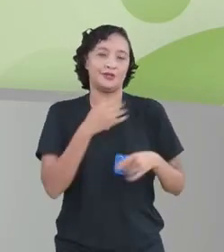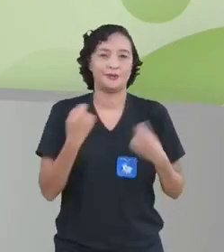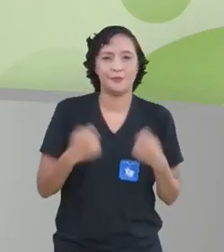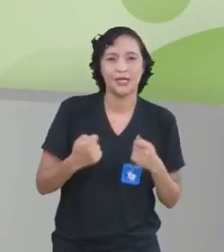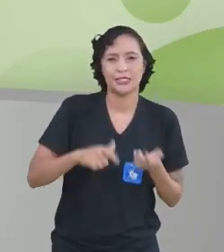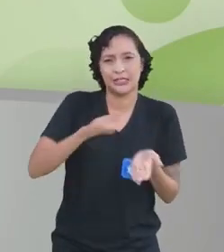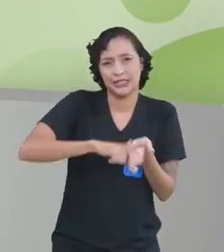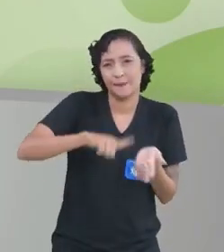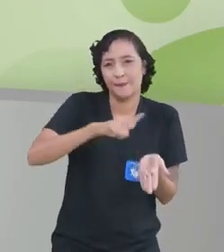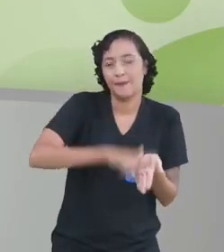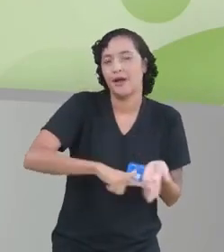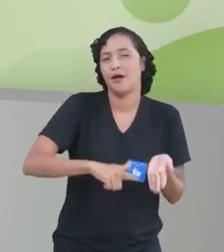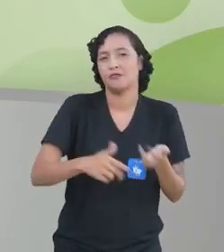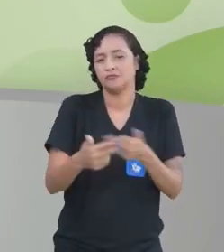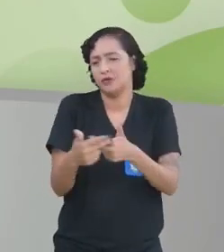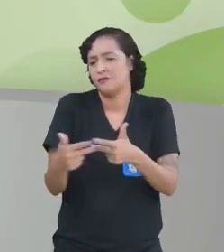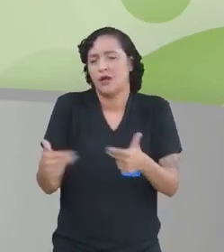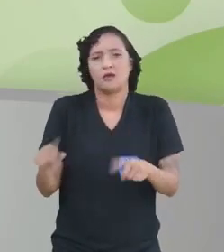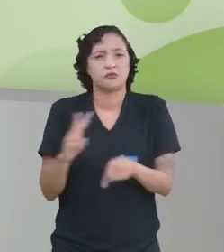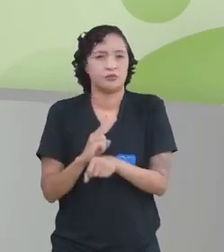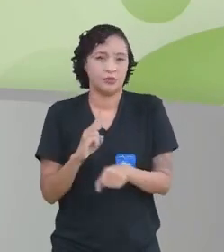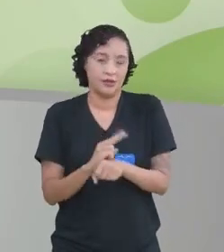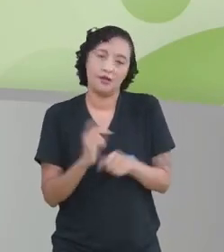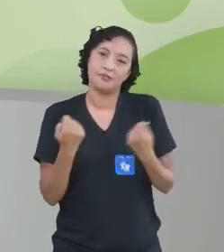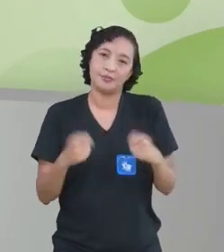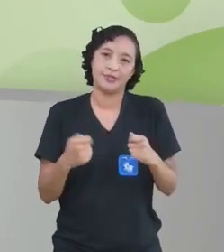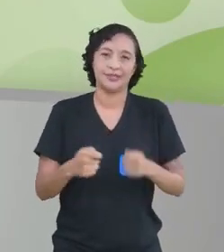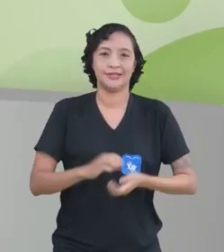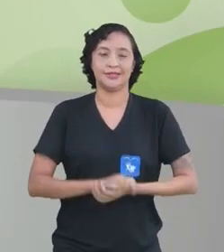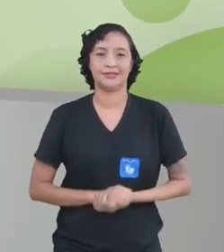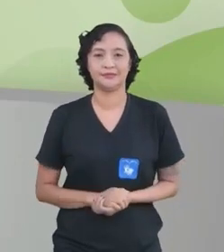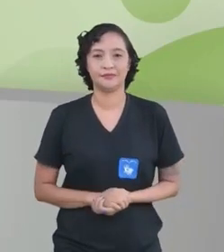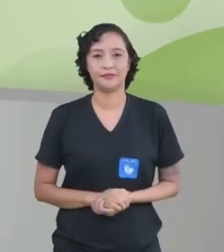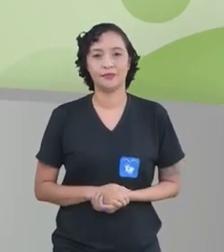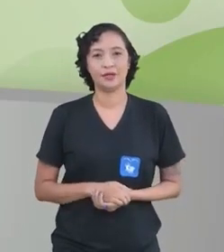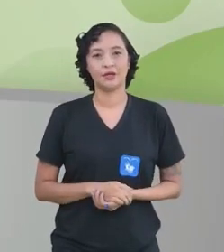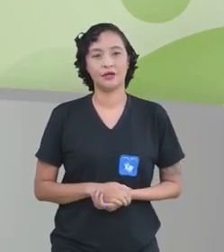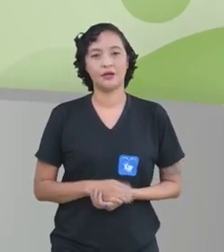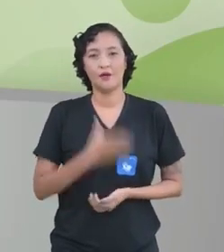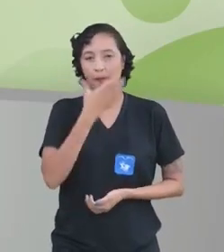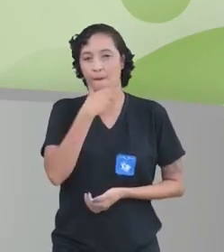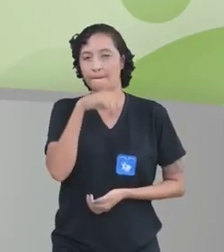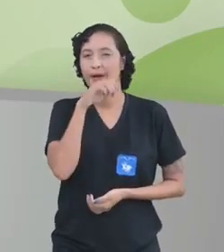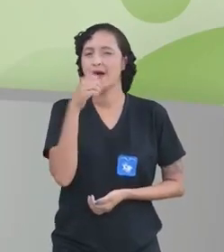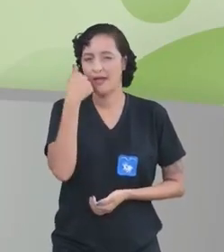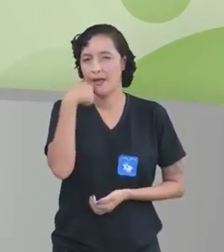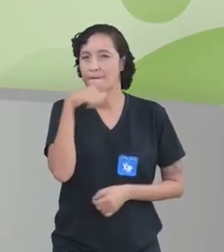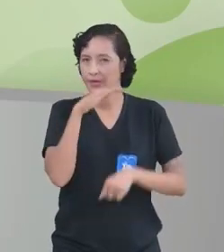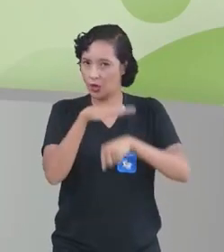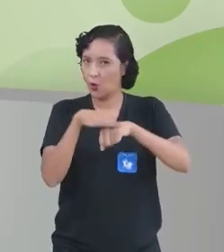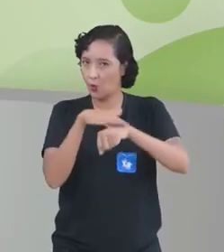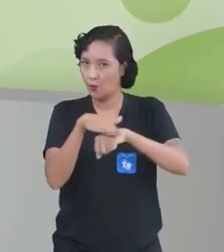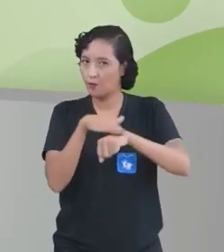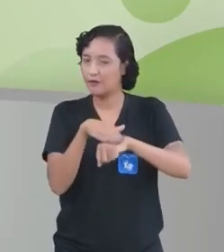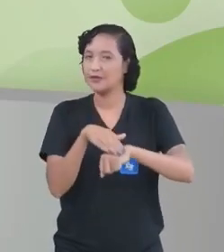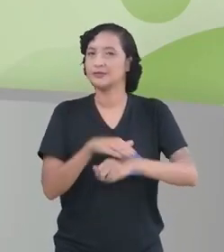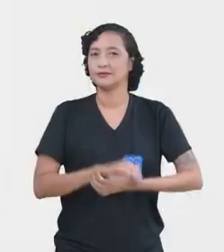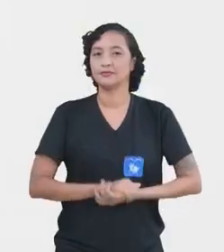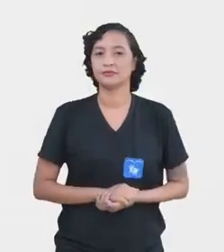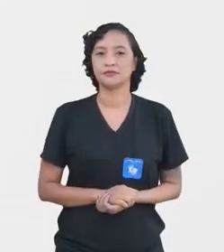higiene, vai precisar de várias coisas. Mas são coisas que também os nossos pais conversam com a gente, tá bom?